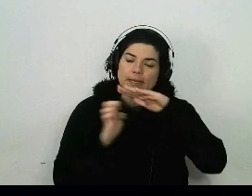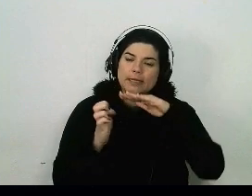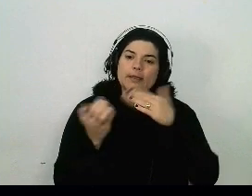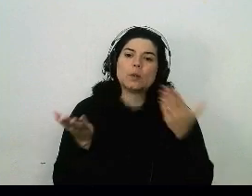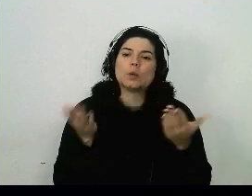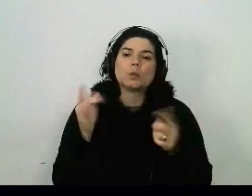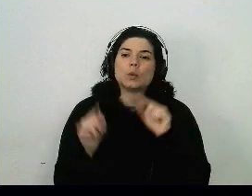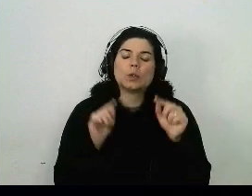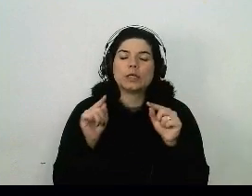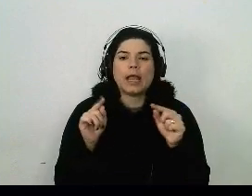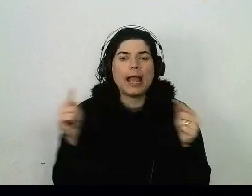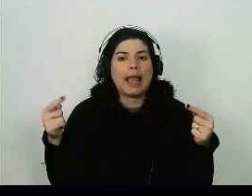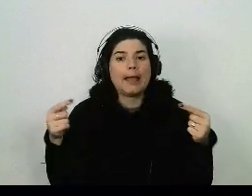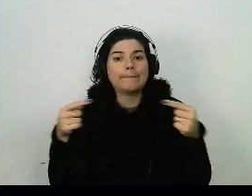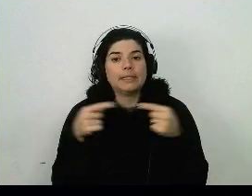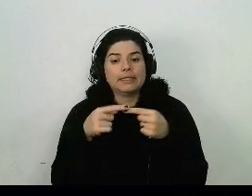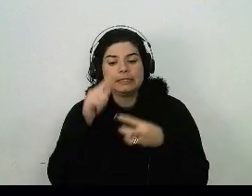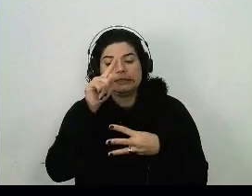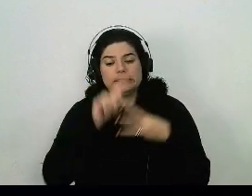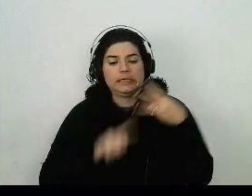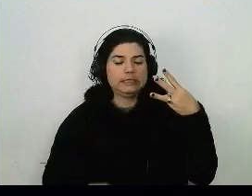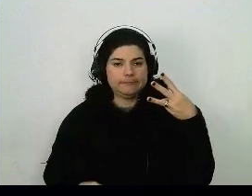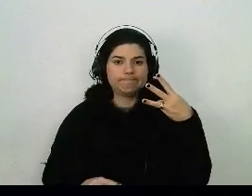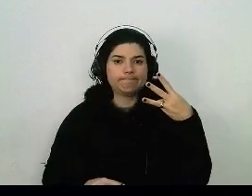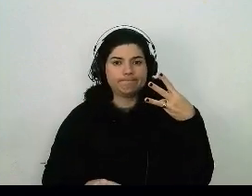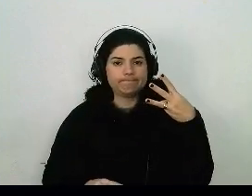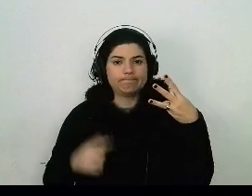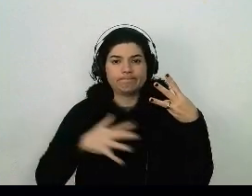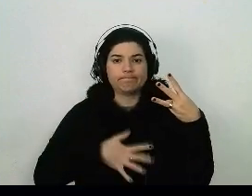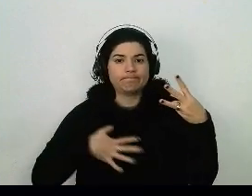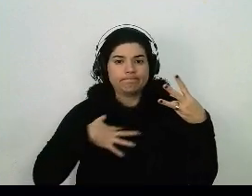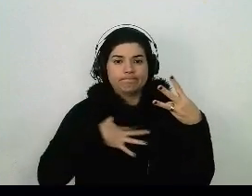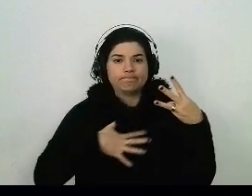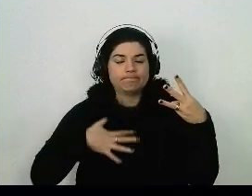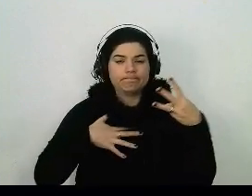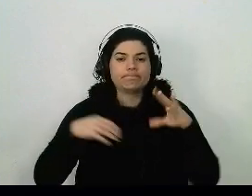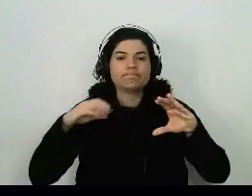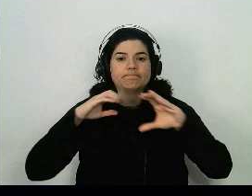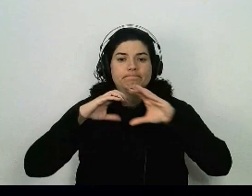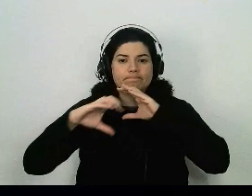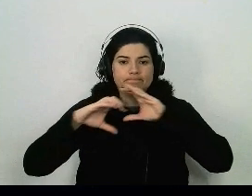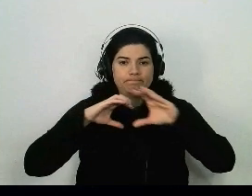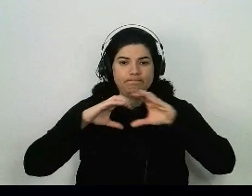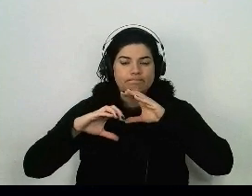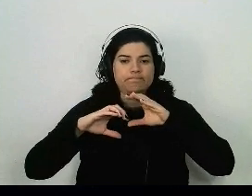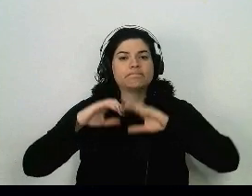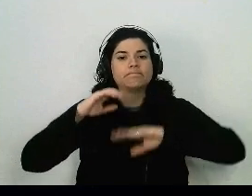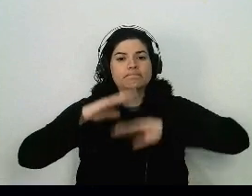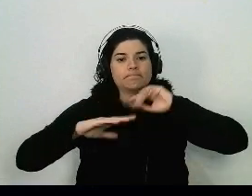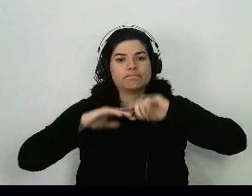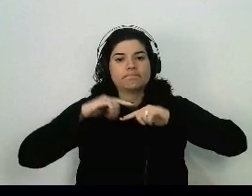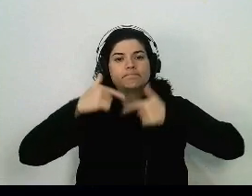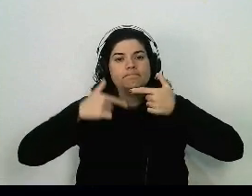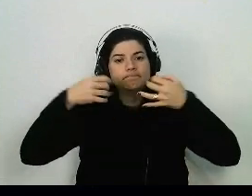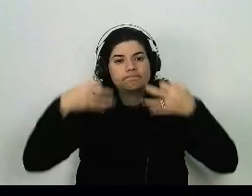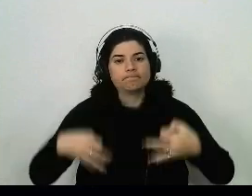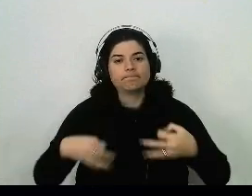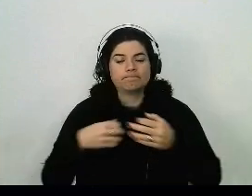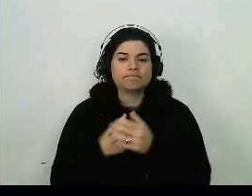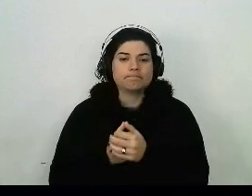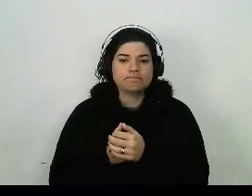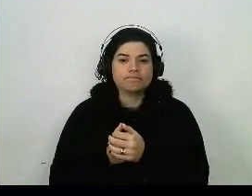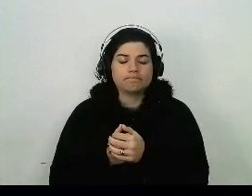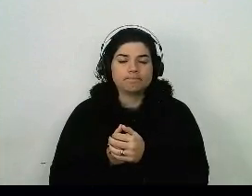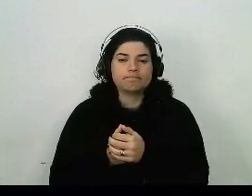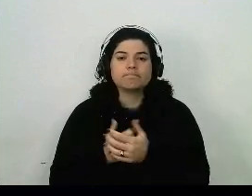faz sentido medir três dimensões satisfação comunicação e eficiência e aí para satisfação o que eu